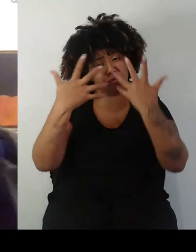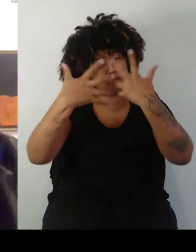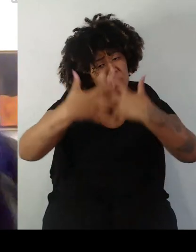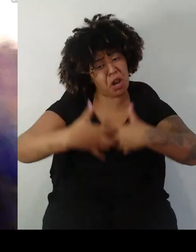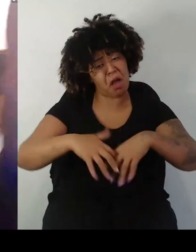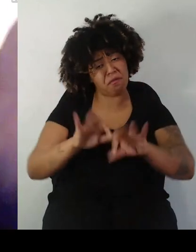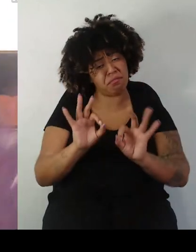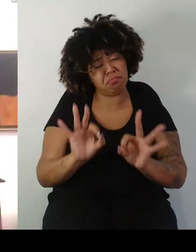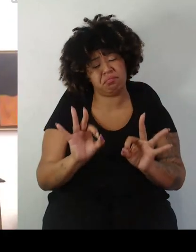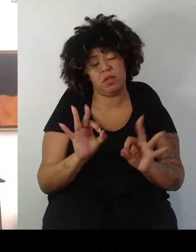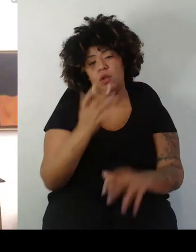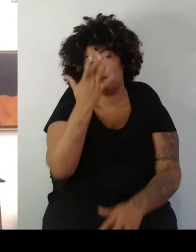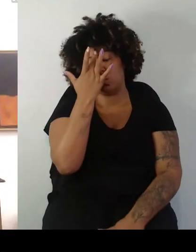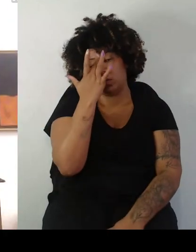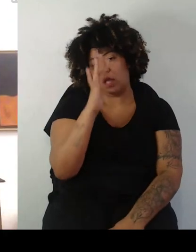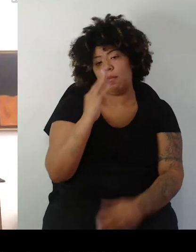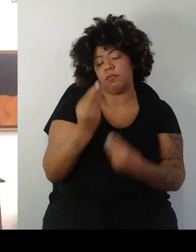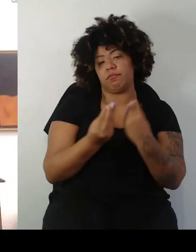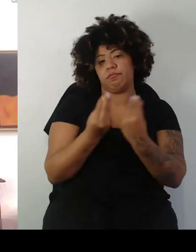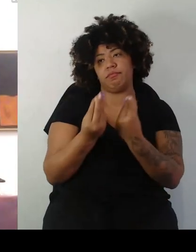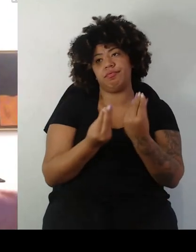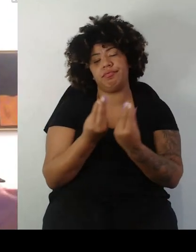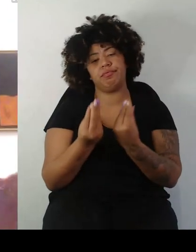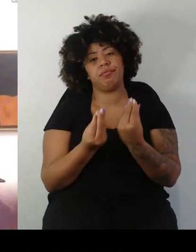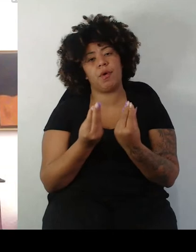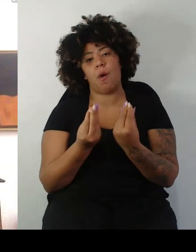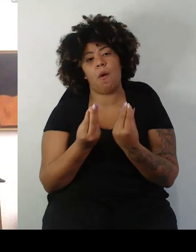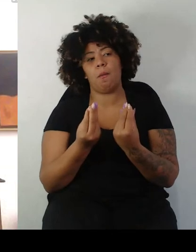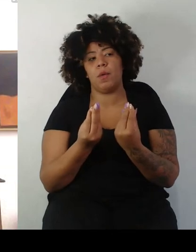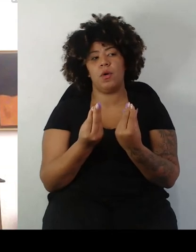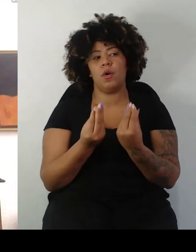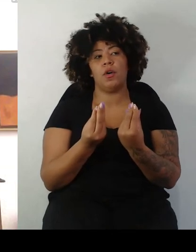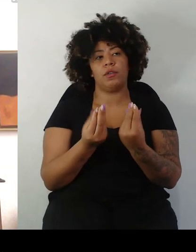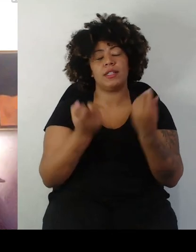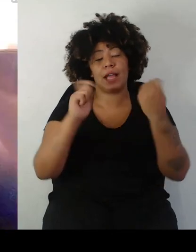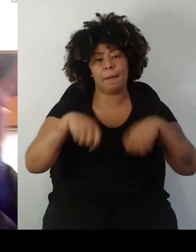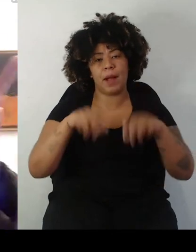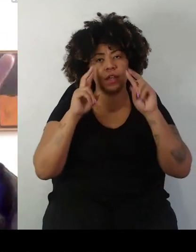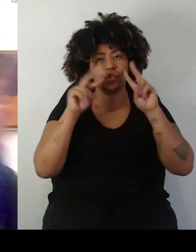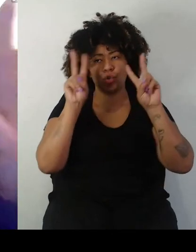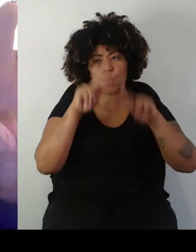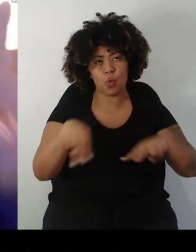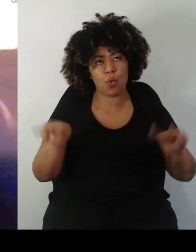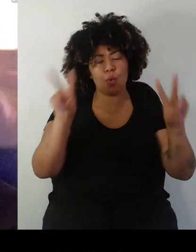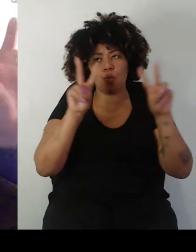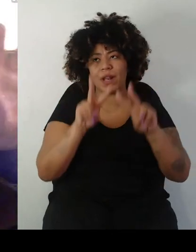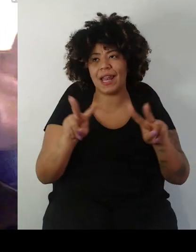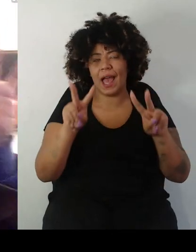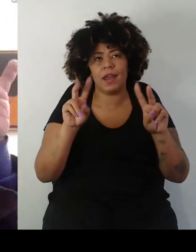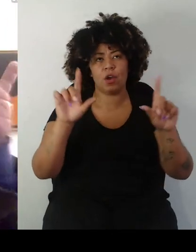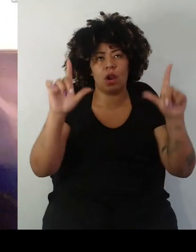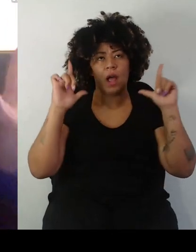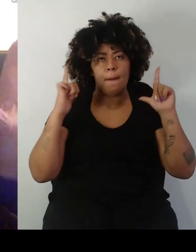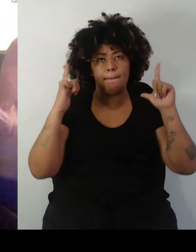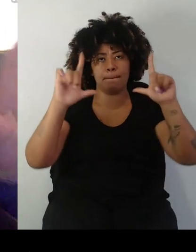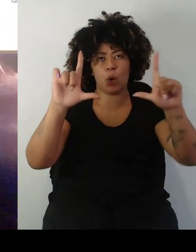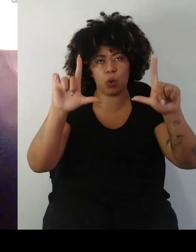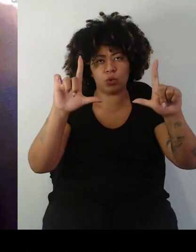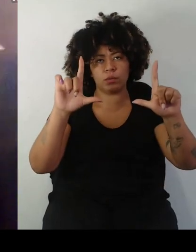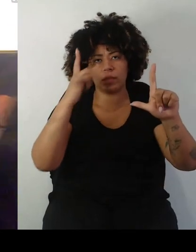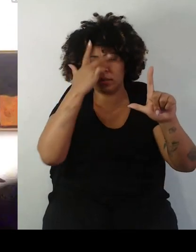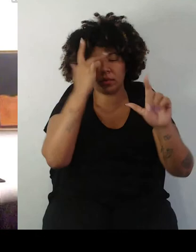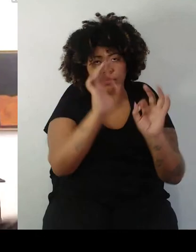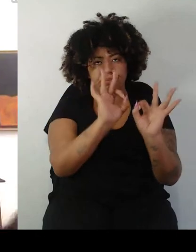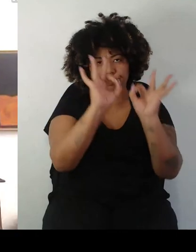não dá para saber até que de fato nós possamos olhar para os quadros e colocá-los na sala de Exposição e a curadoria